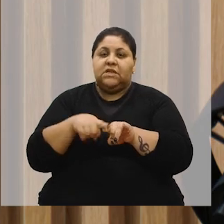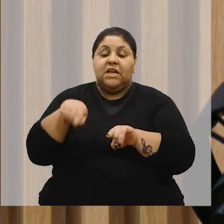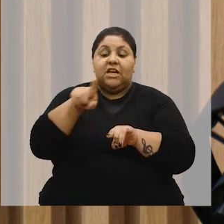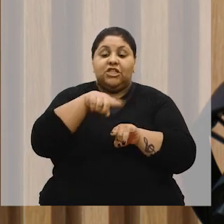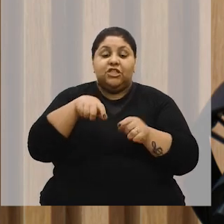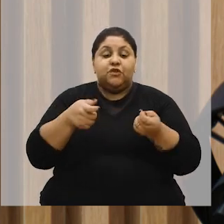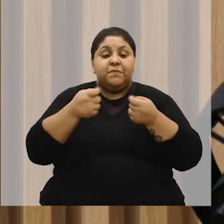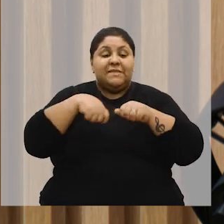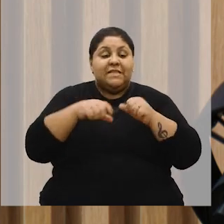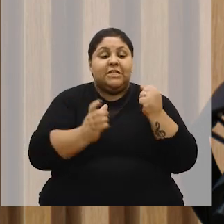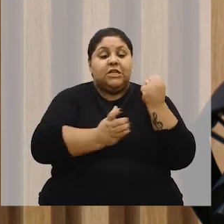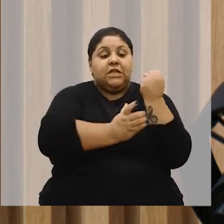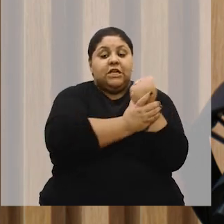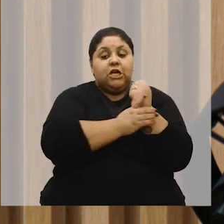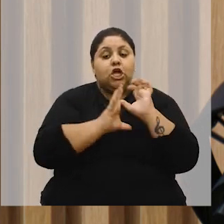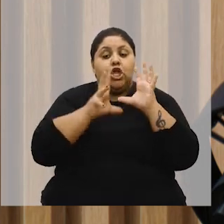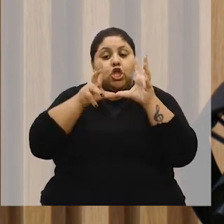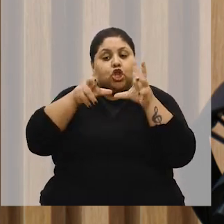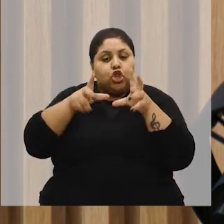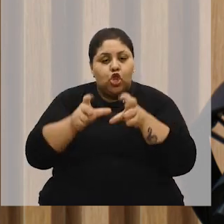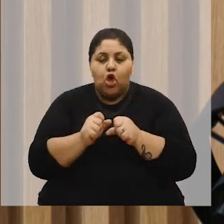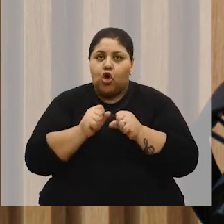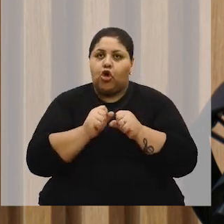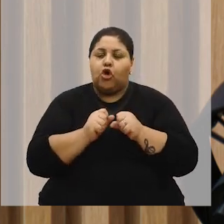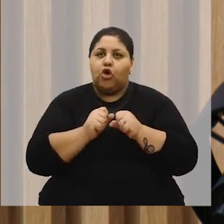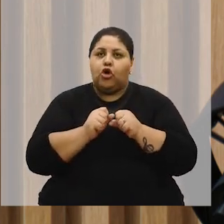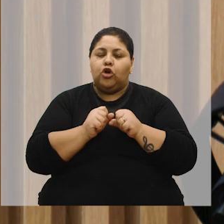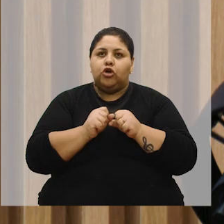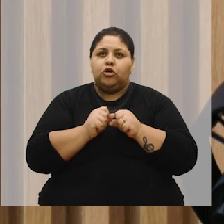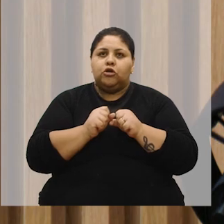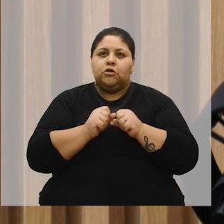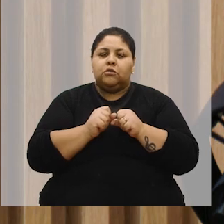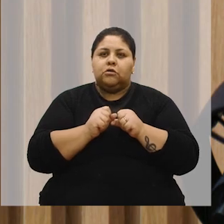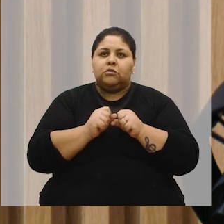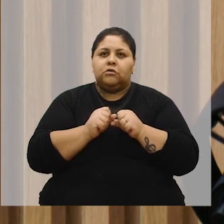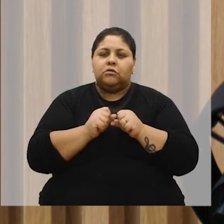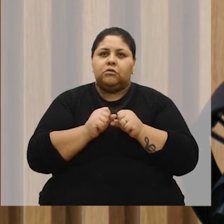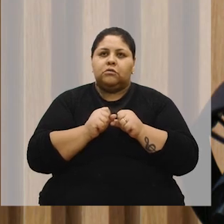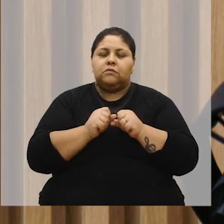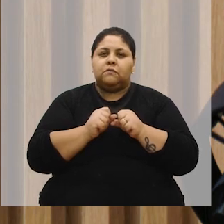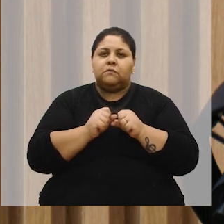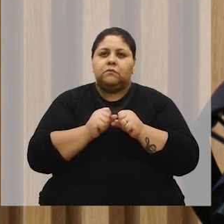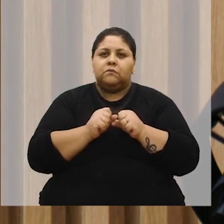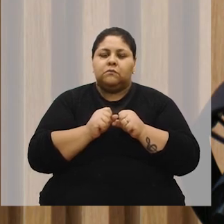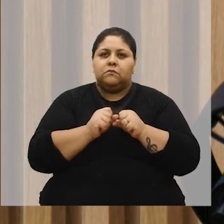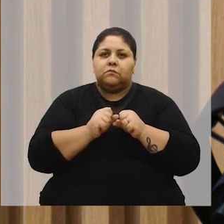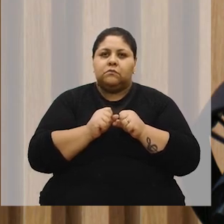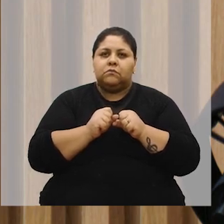precisa garantir que todo mundo vá sem colocar uma